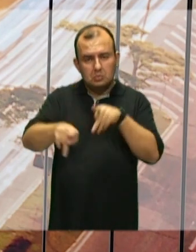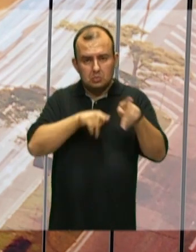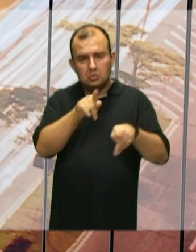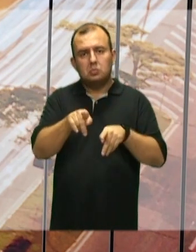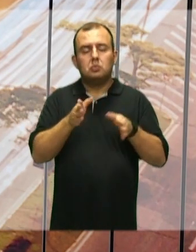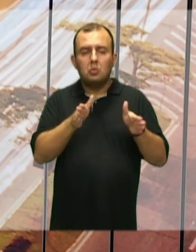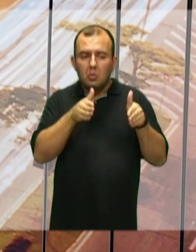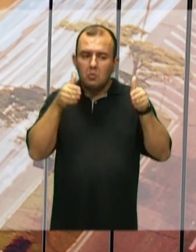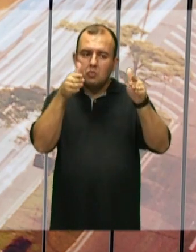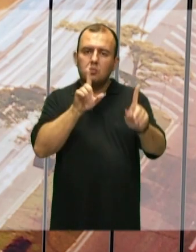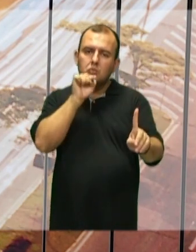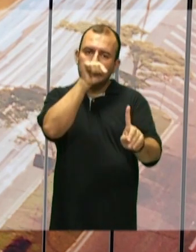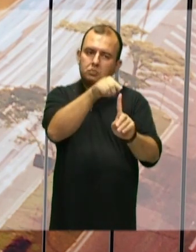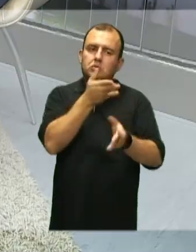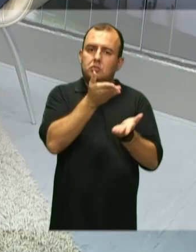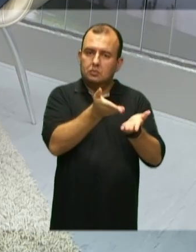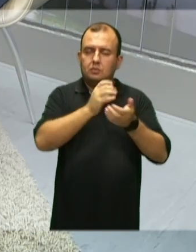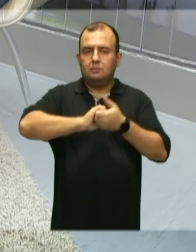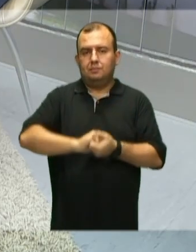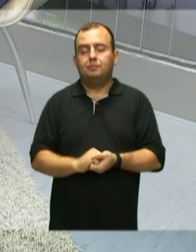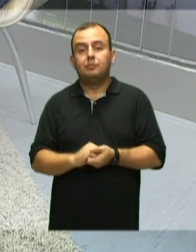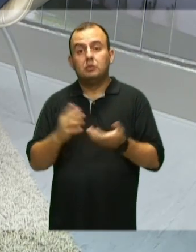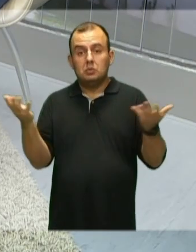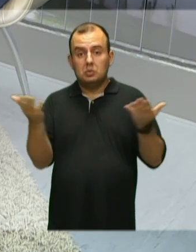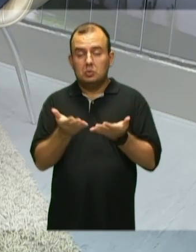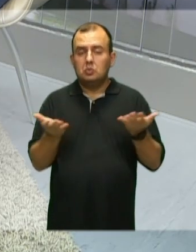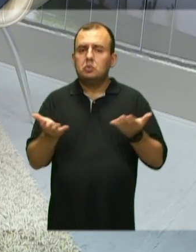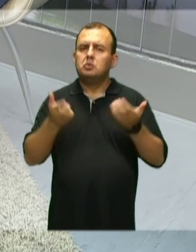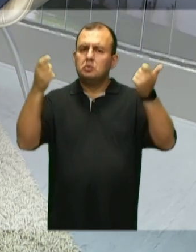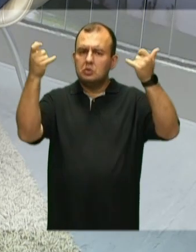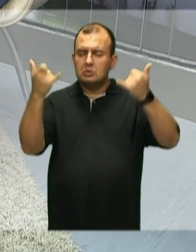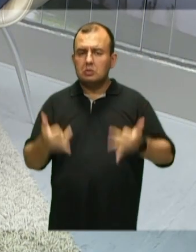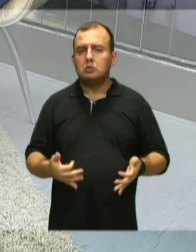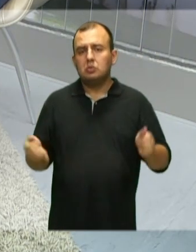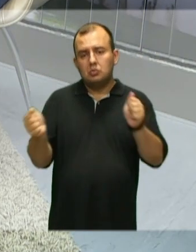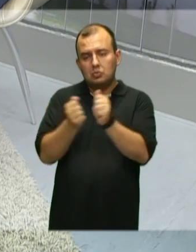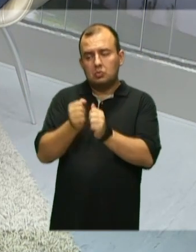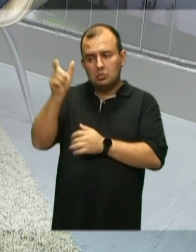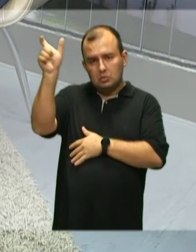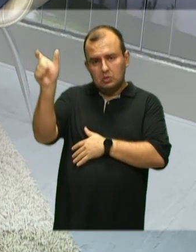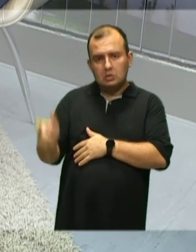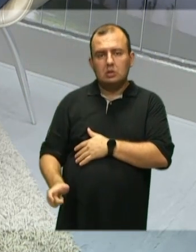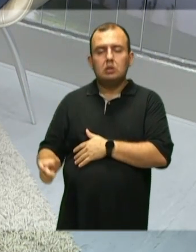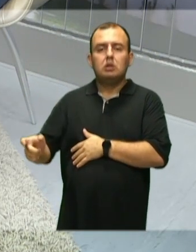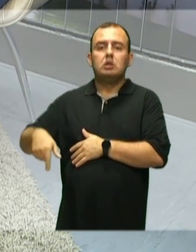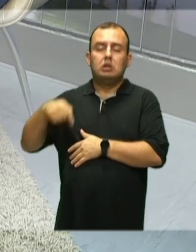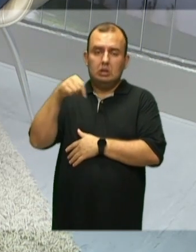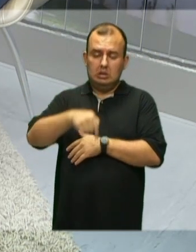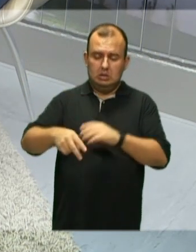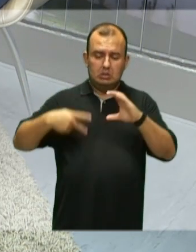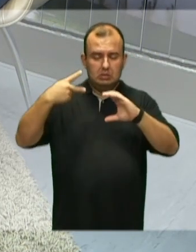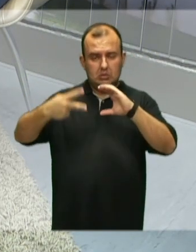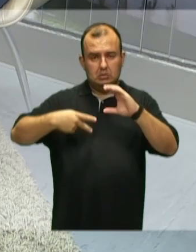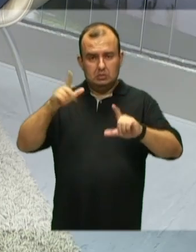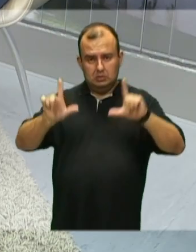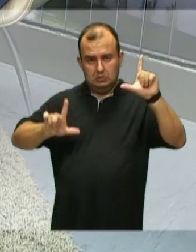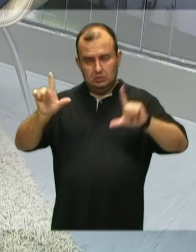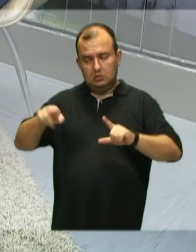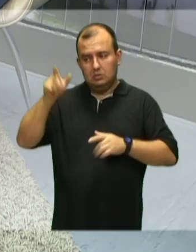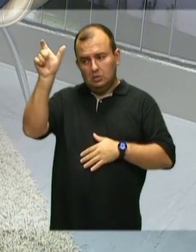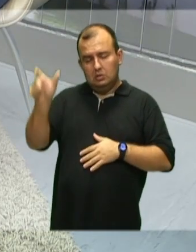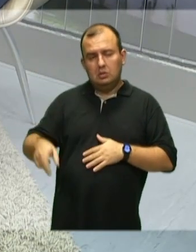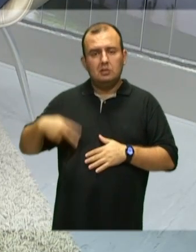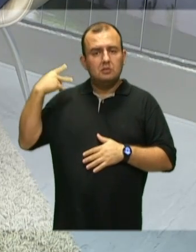nosso único objetivo no programa de hoje está conosco aqui no estúdio de TV Carlo Antônio Vicente o